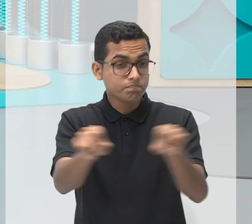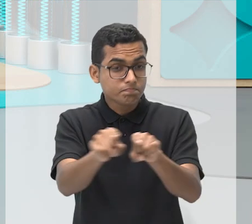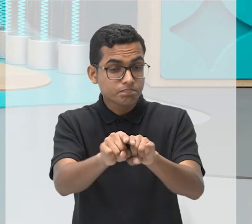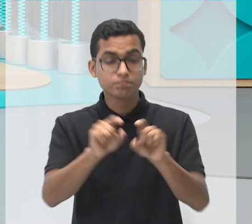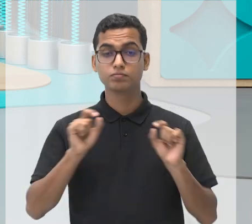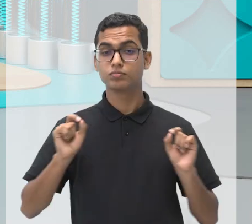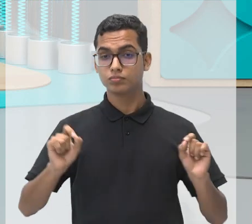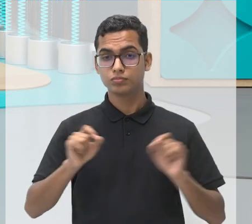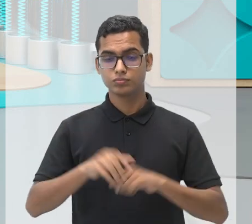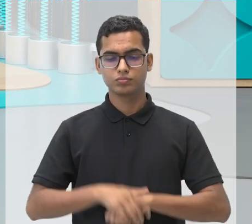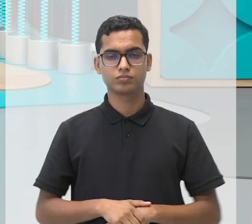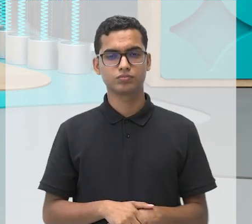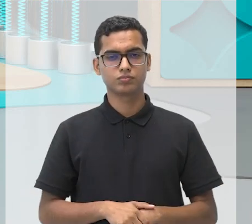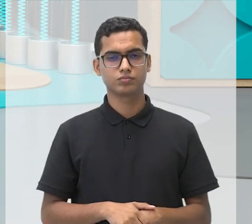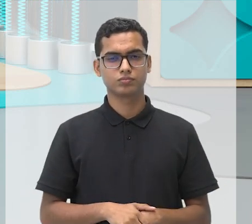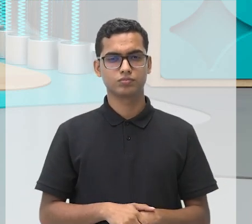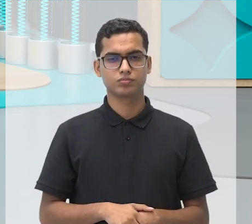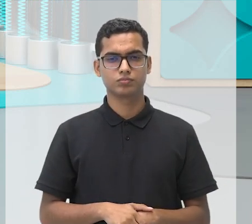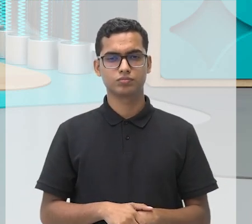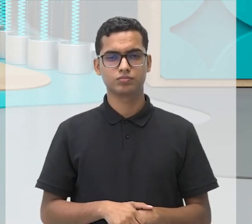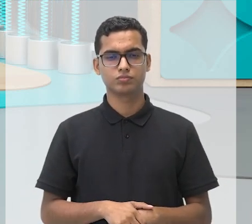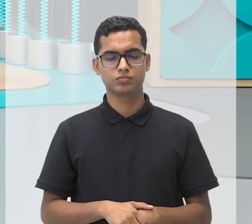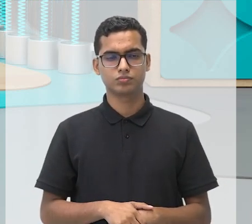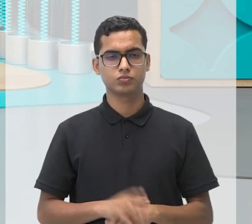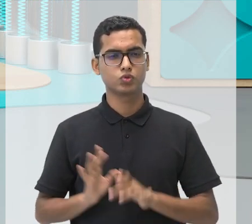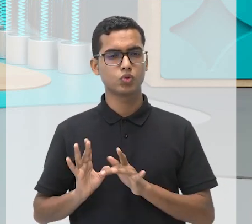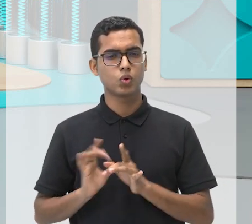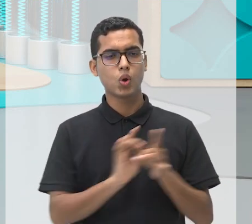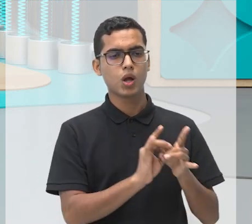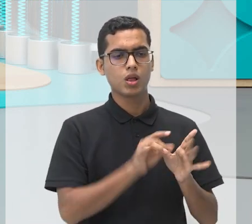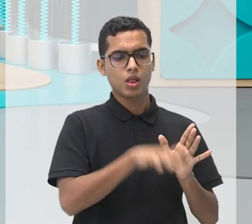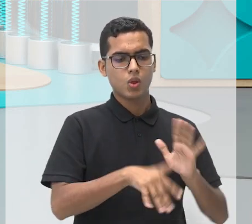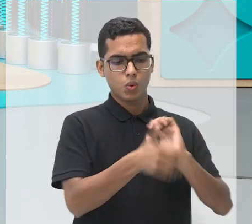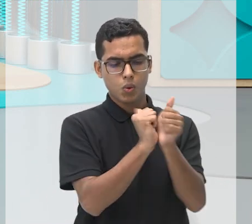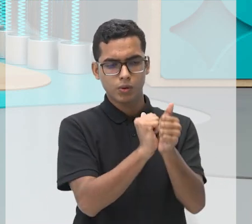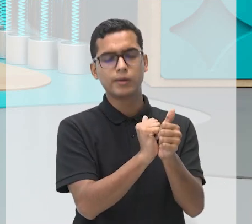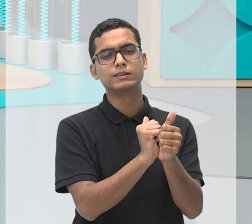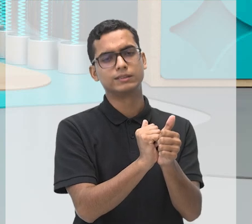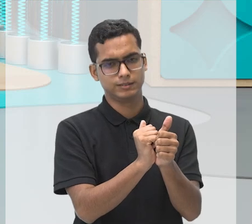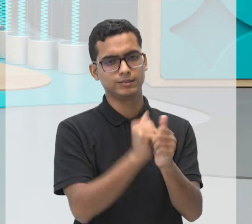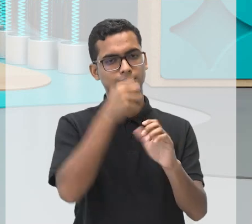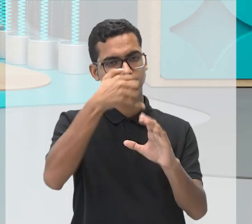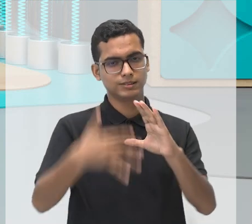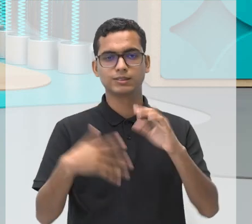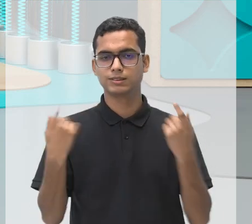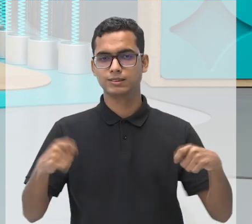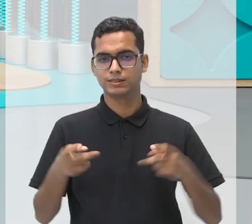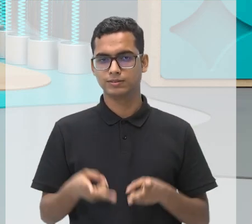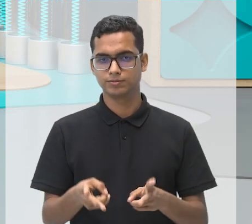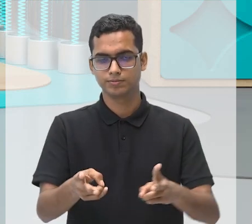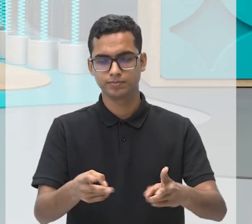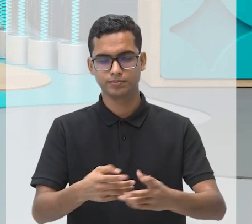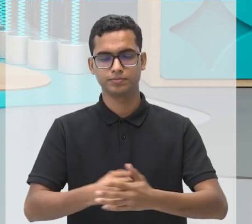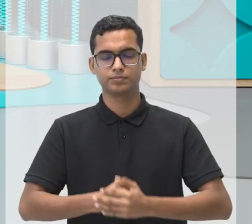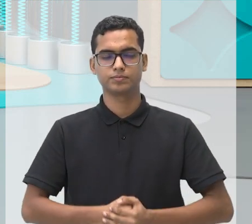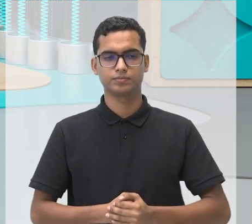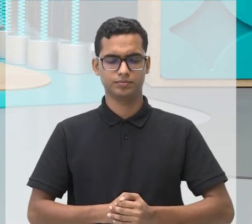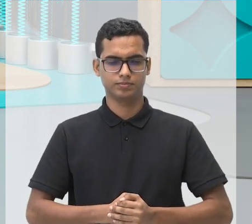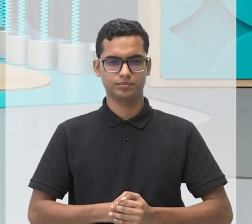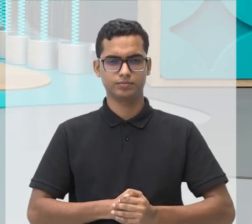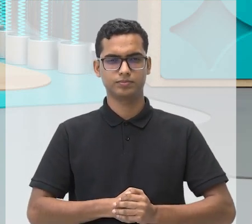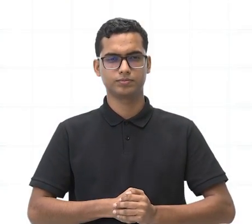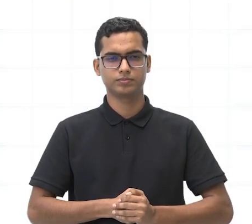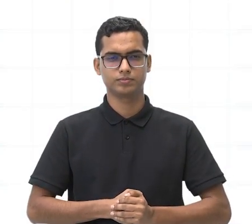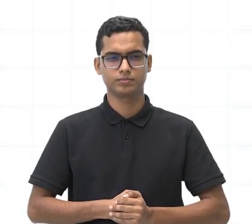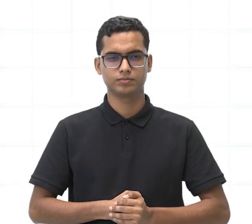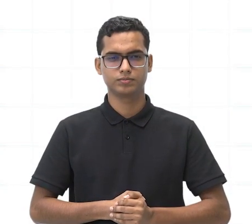também quando eu olho para o aspecto dos esportes. É uma característica que precisa ser treinada. A saber um pouco mais, olha